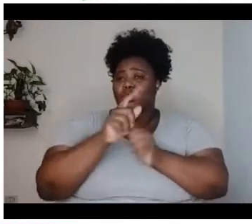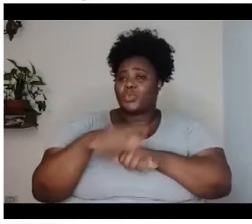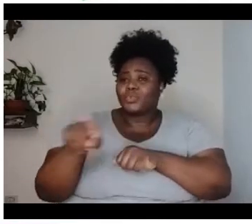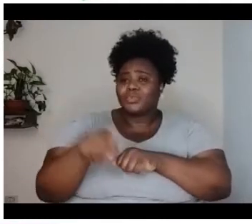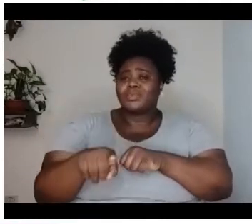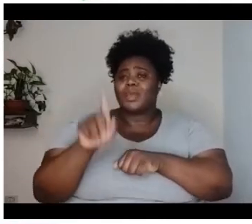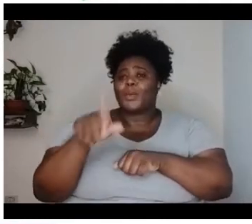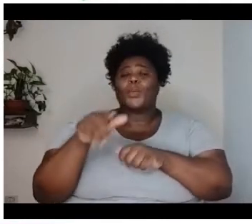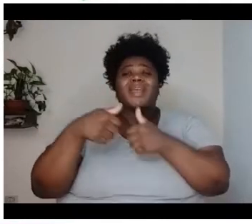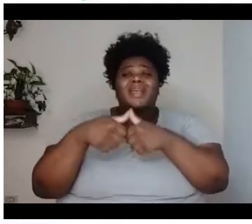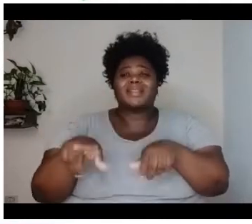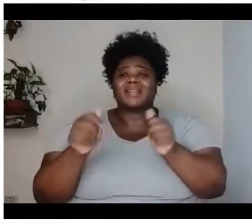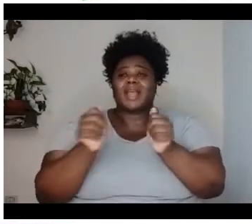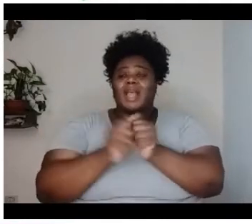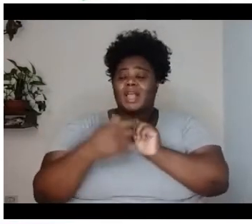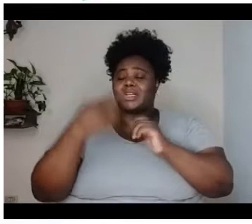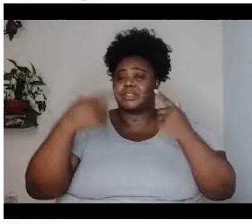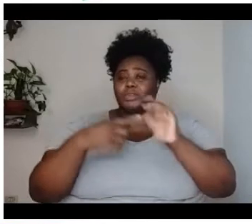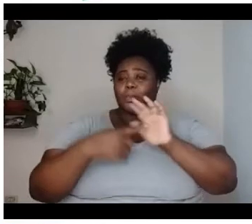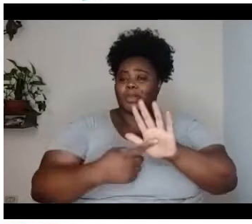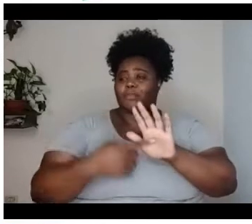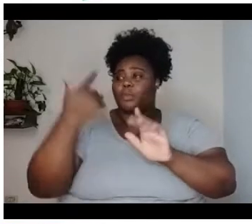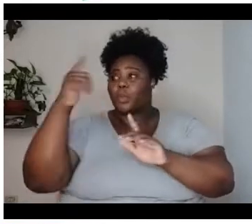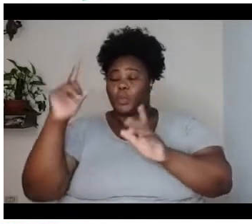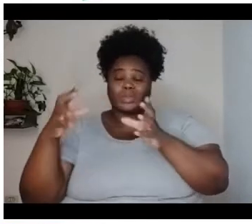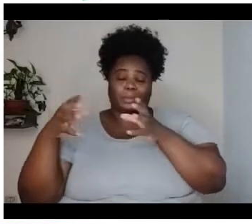estar em estado de performance com outras pessoas?